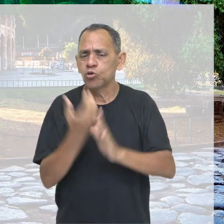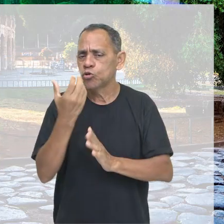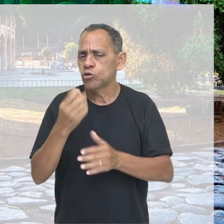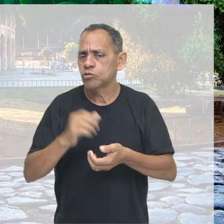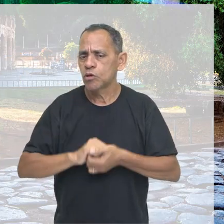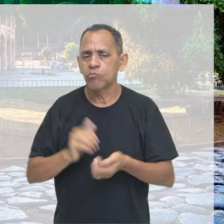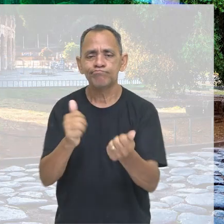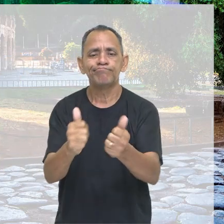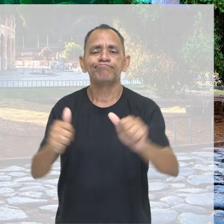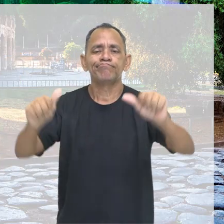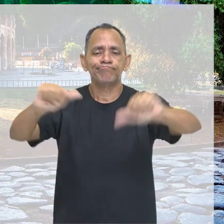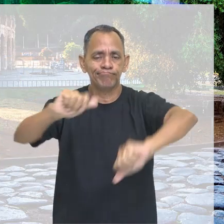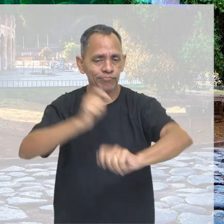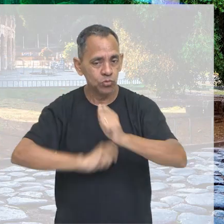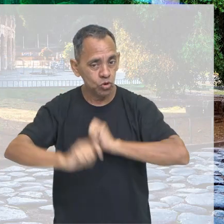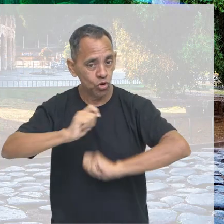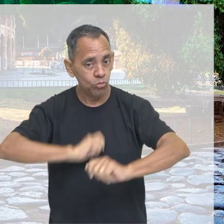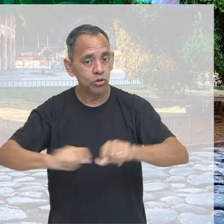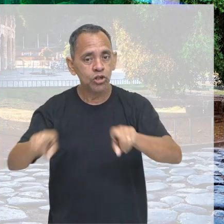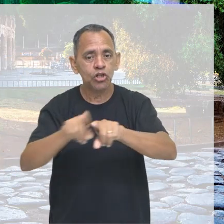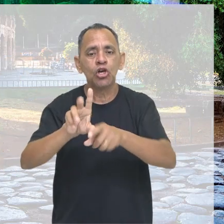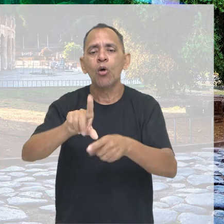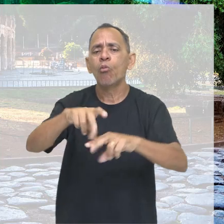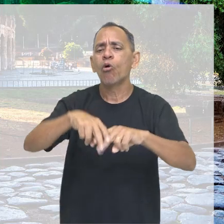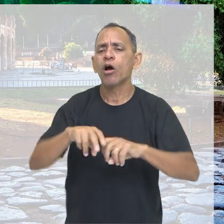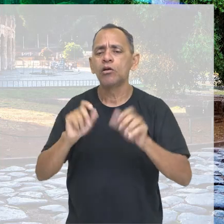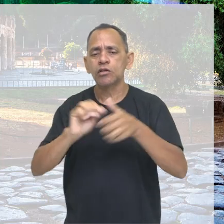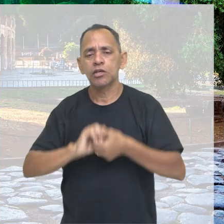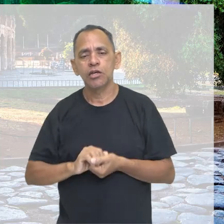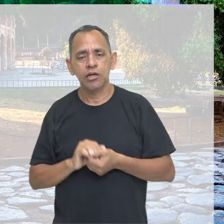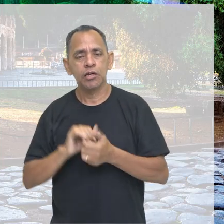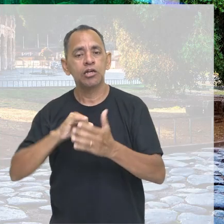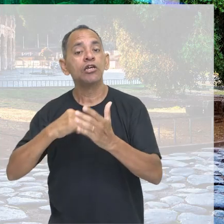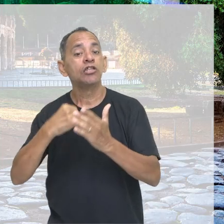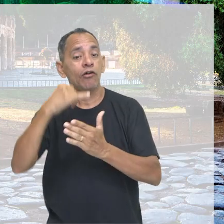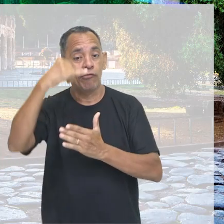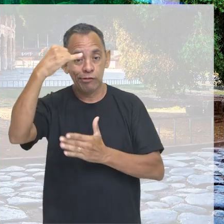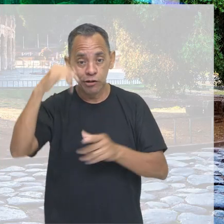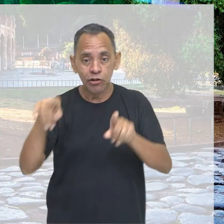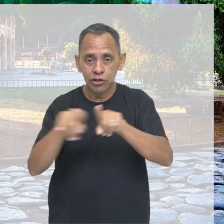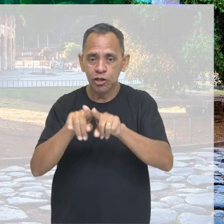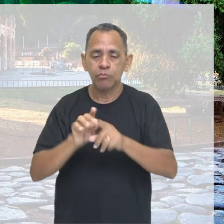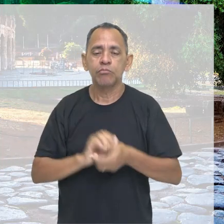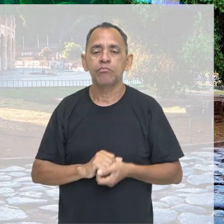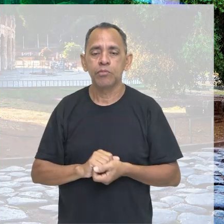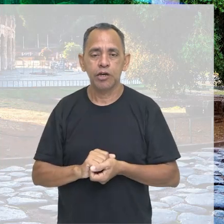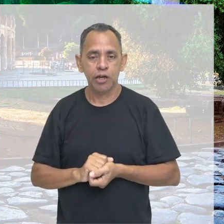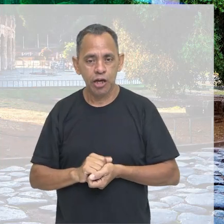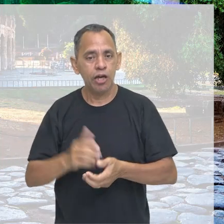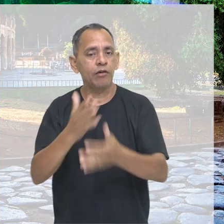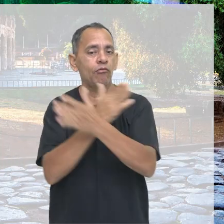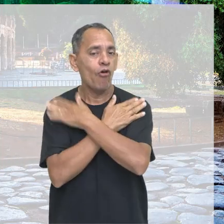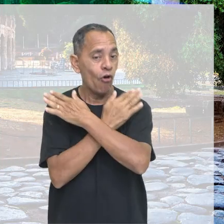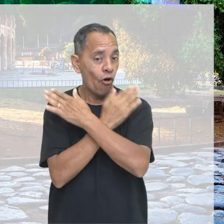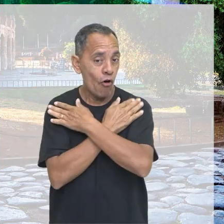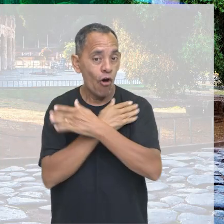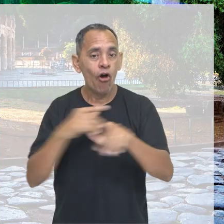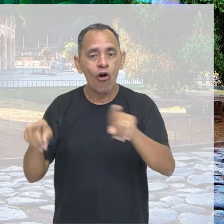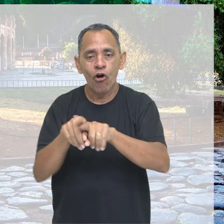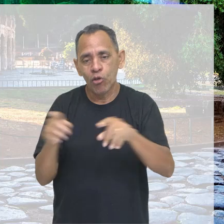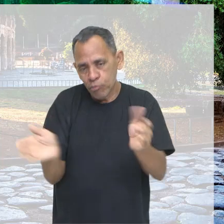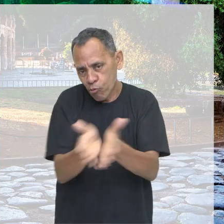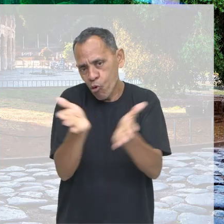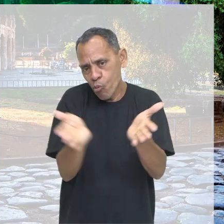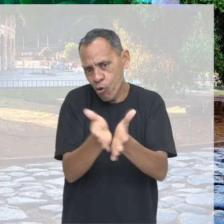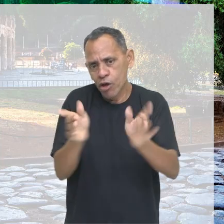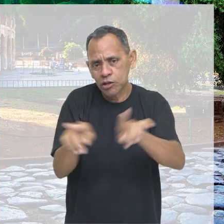econômica em decorrência da alta inflação, desemprego e miséria que surgiram, né, que se afloraram após